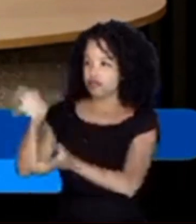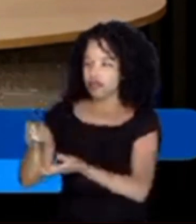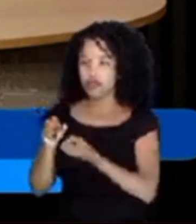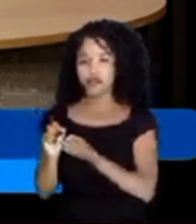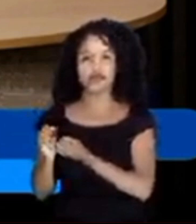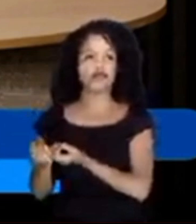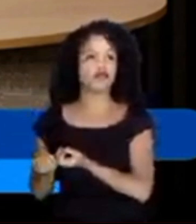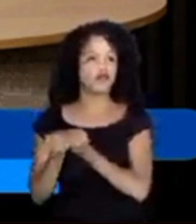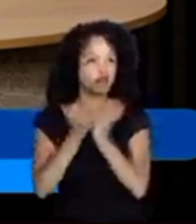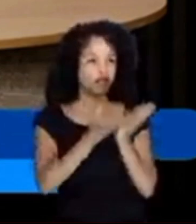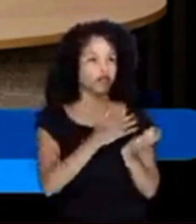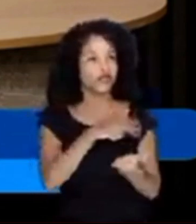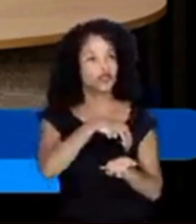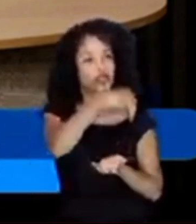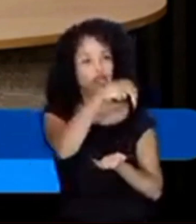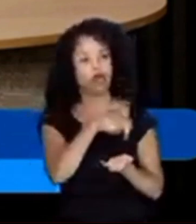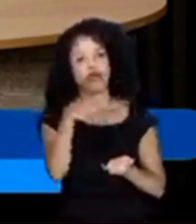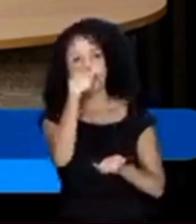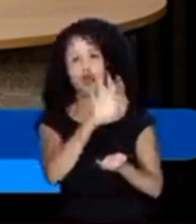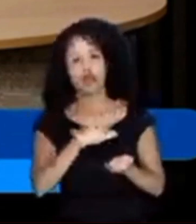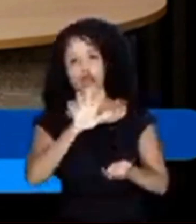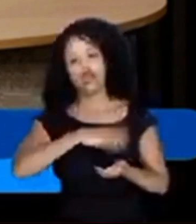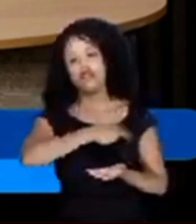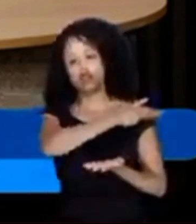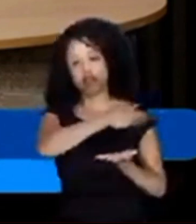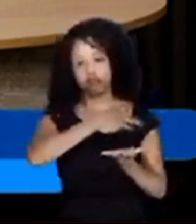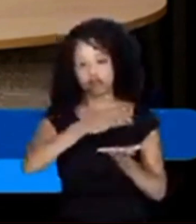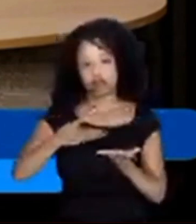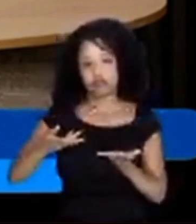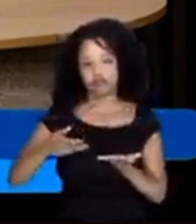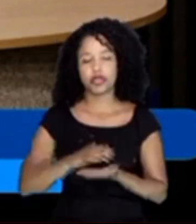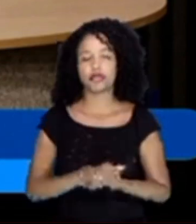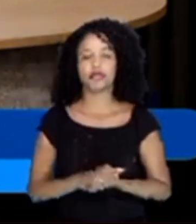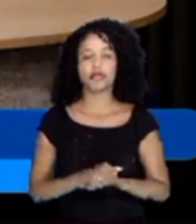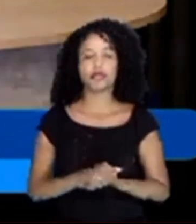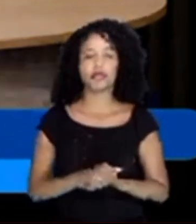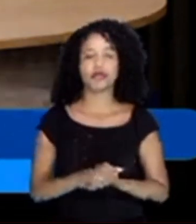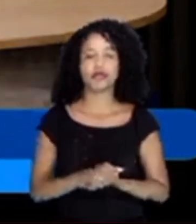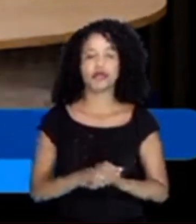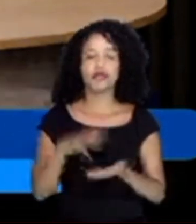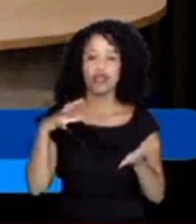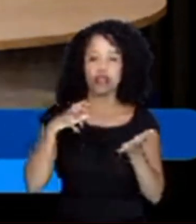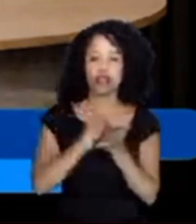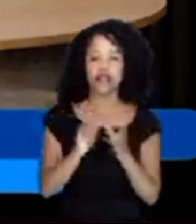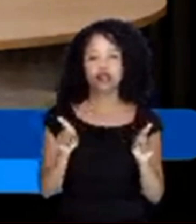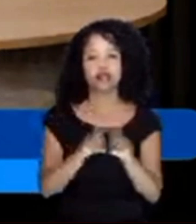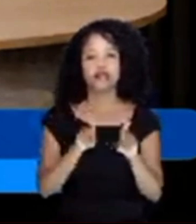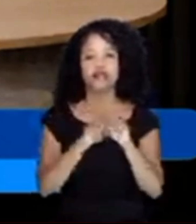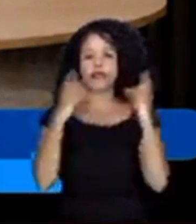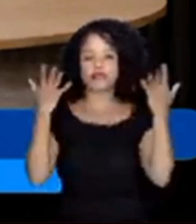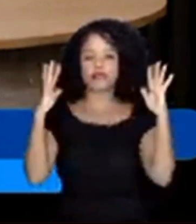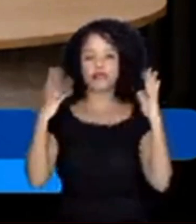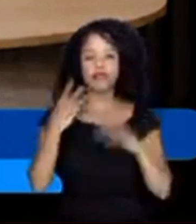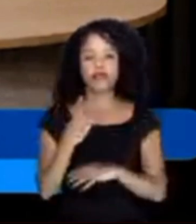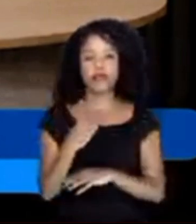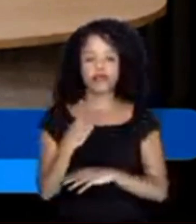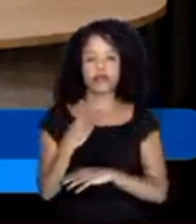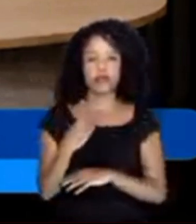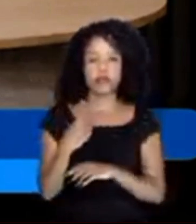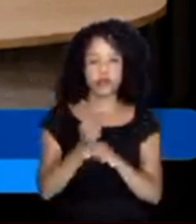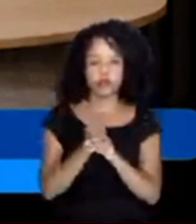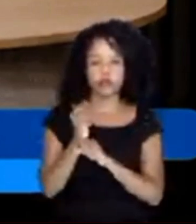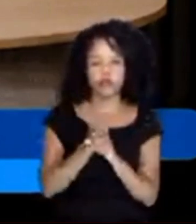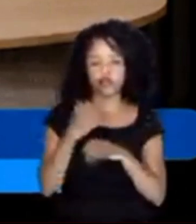Nordeste. Então, quero registrar aqui e parabenizar aos 32 anos da cidade de Vertente do Lério,